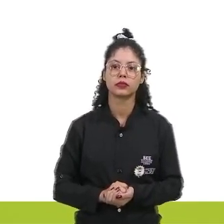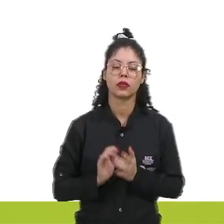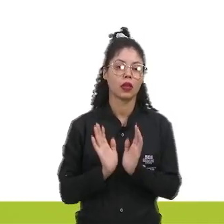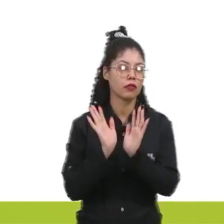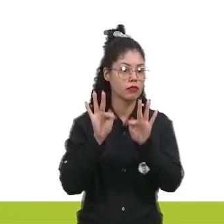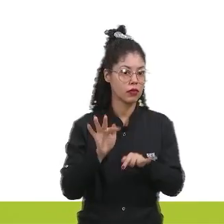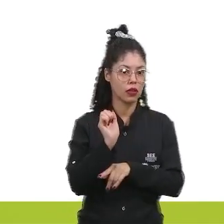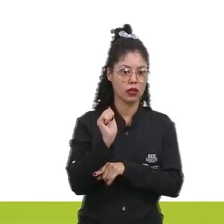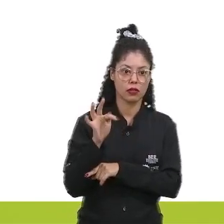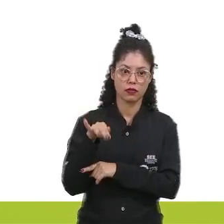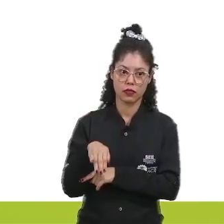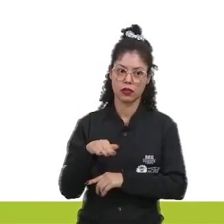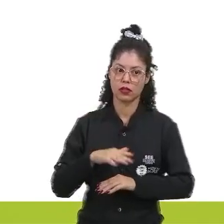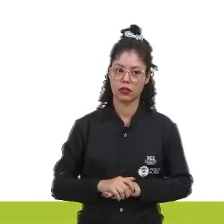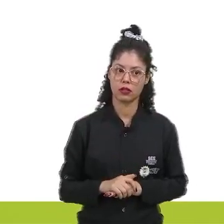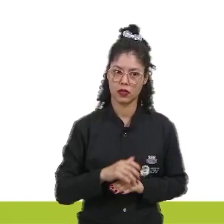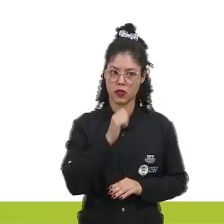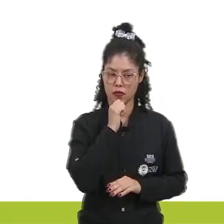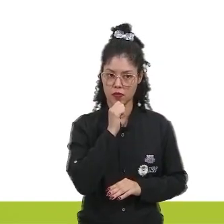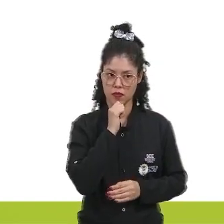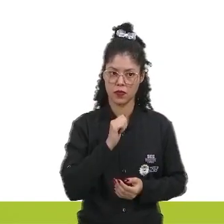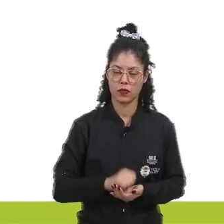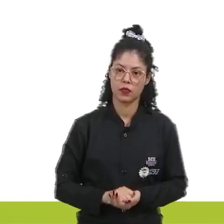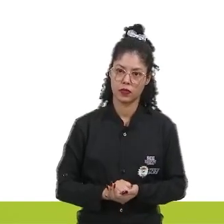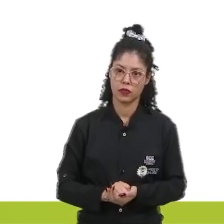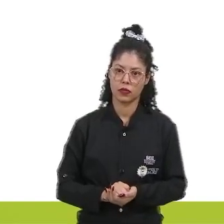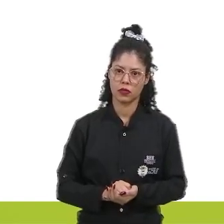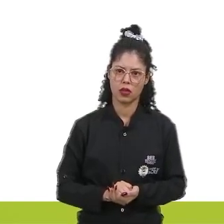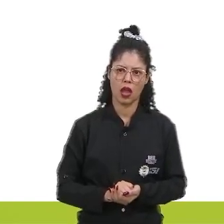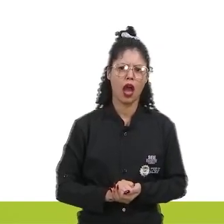afim, essa relação, e admite o valor de A, que é o